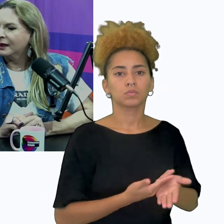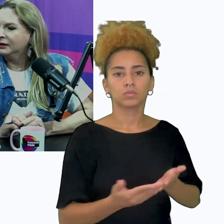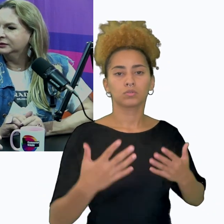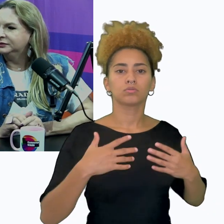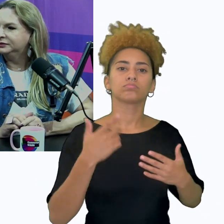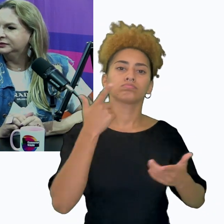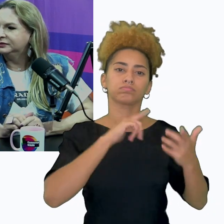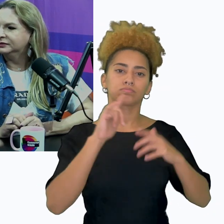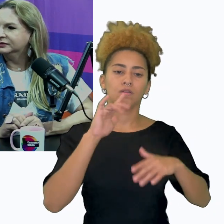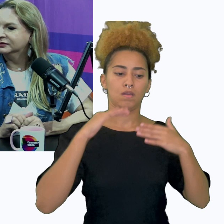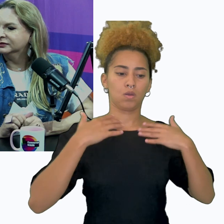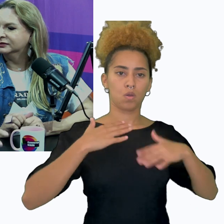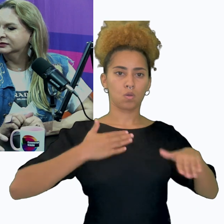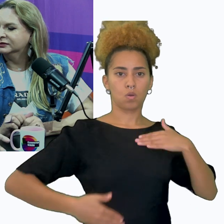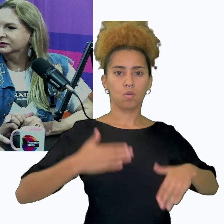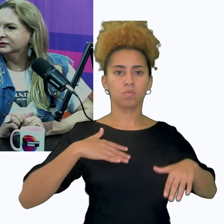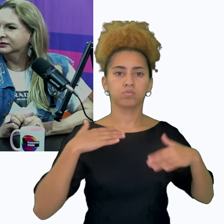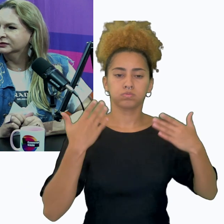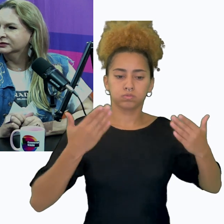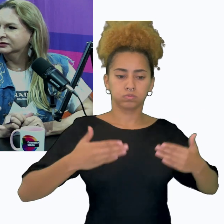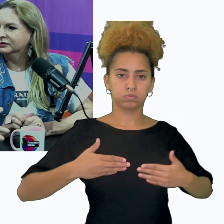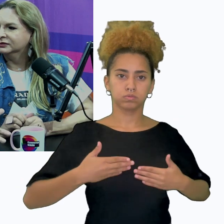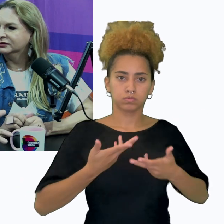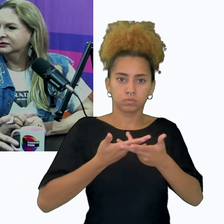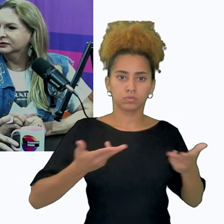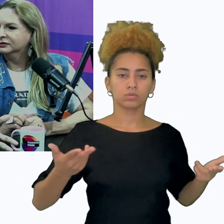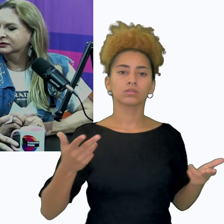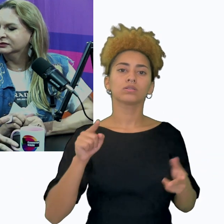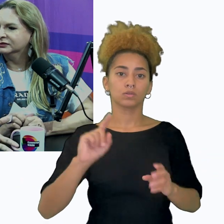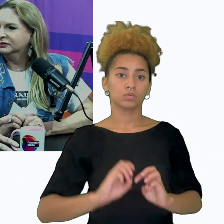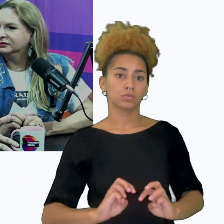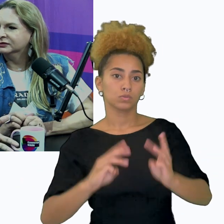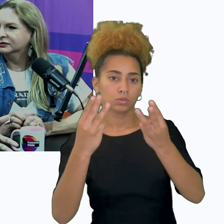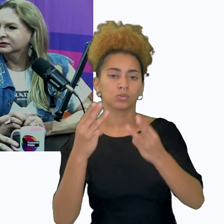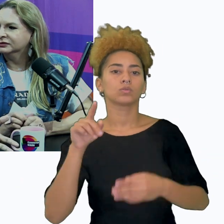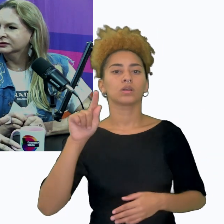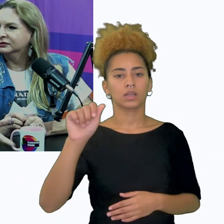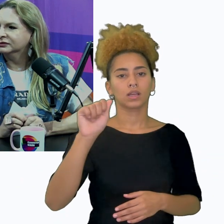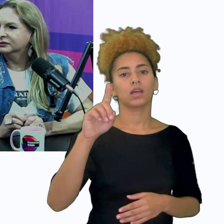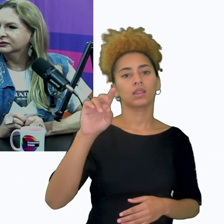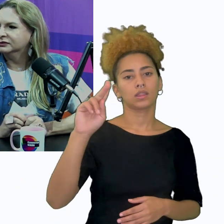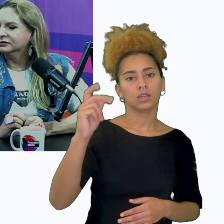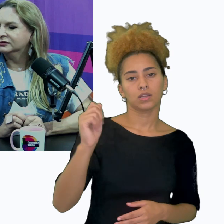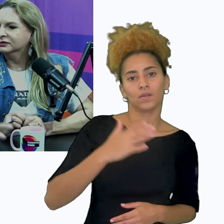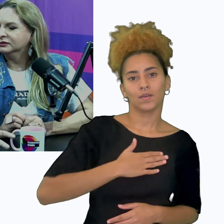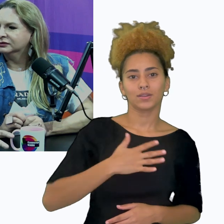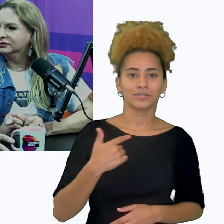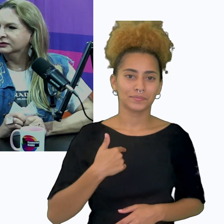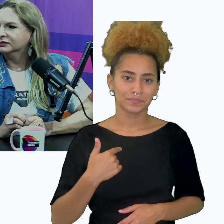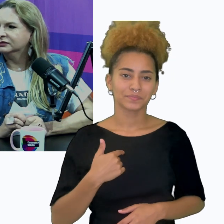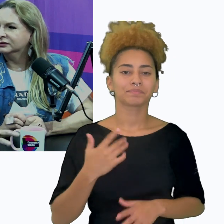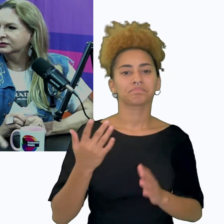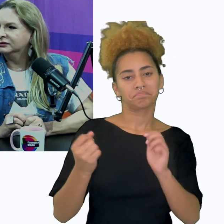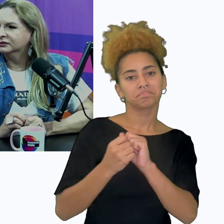me formando. Meu peito começou a crescer, eu fui me transformando, né? Eu fui a primeira travesti a apresentar show em boate, né? A Gadelha gostava de mim muito,